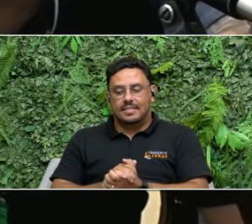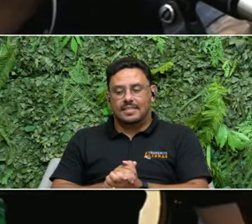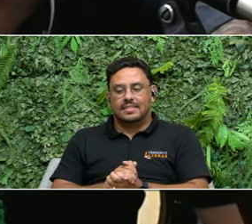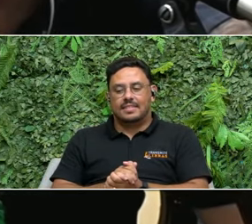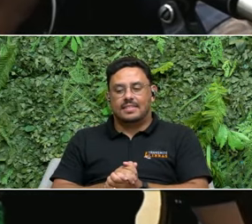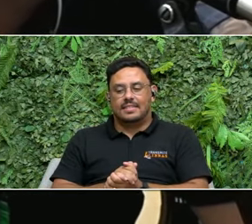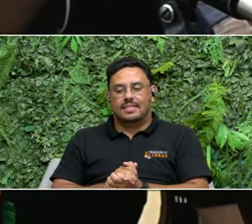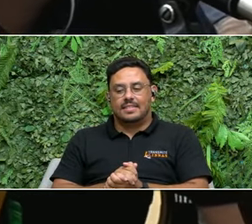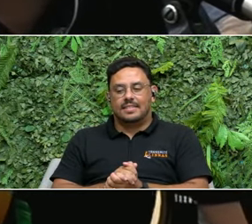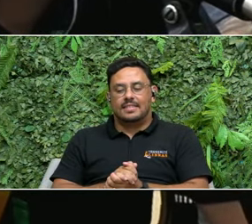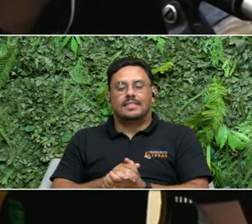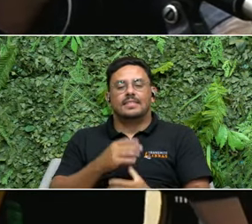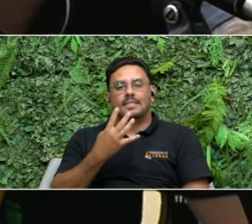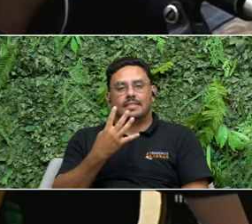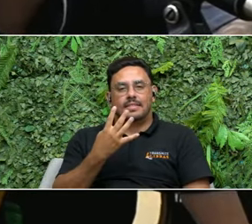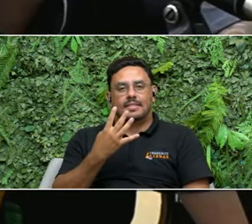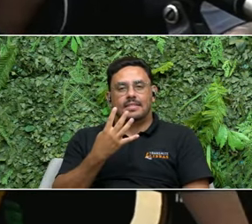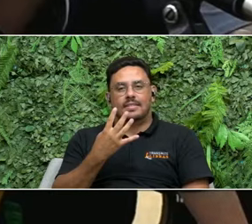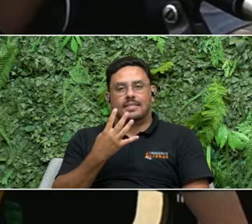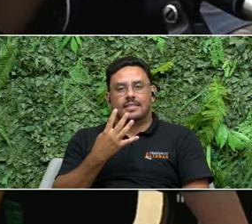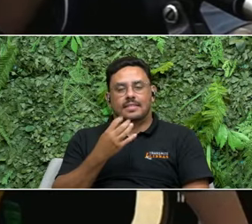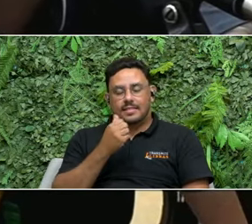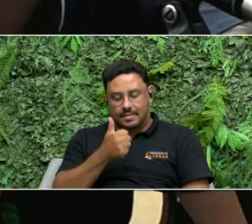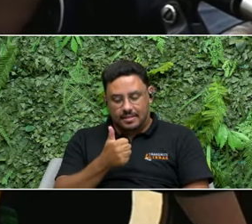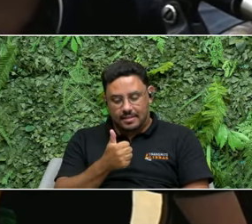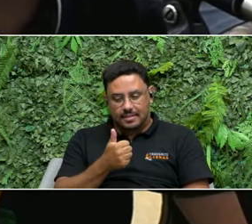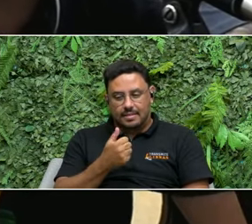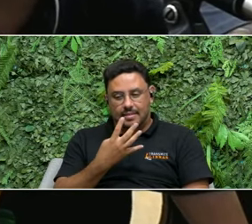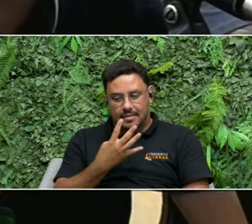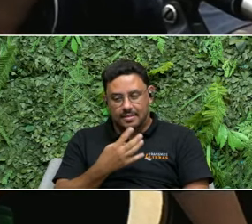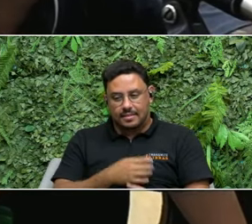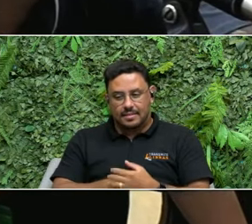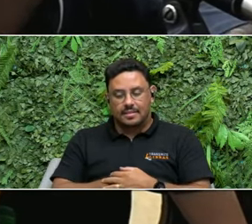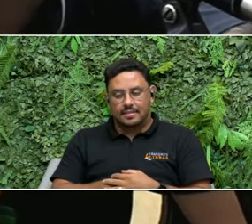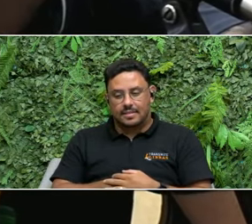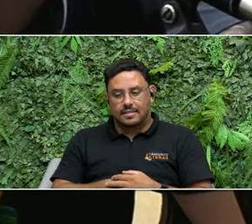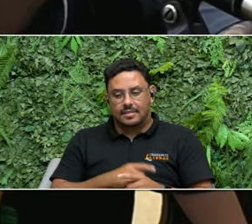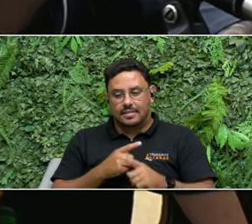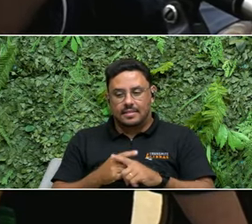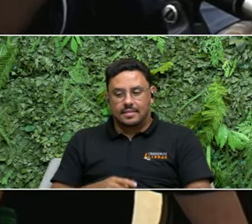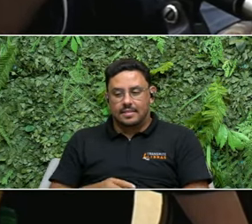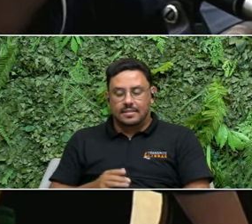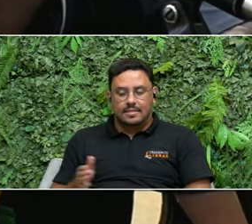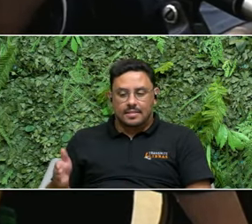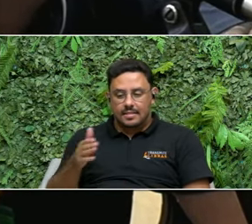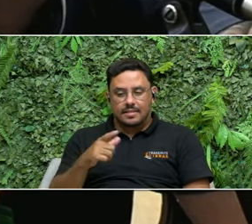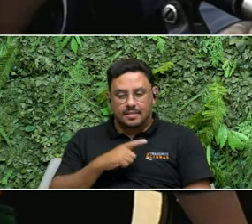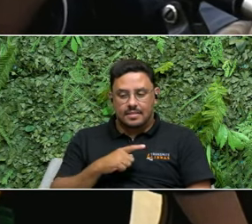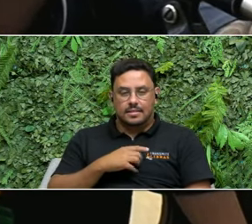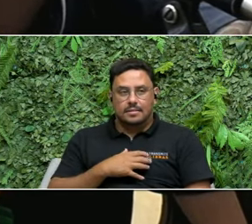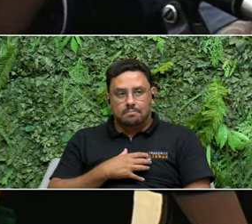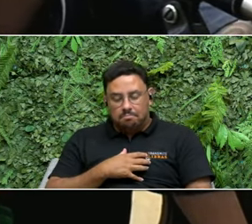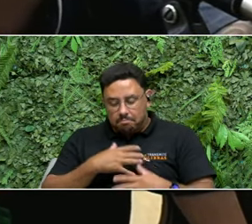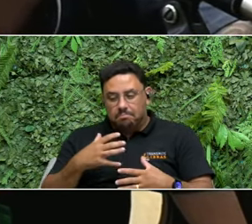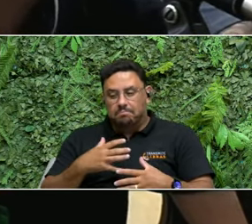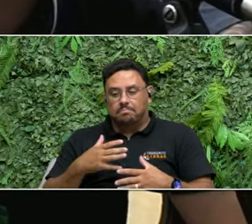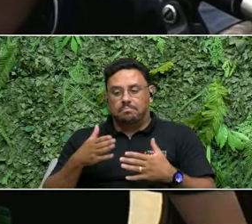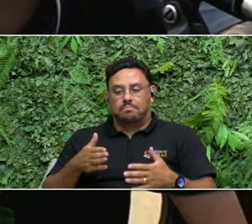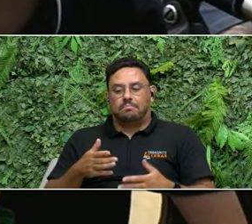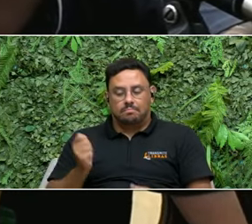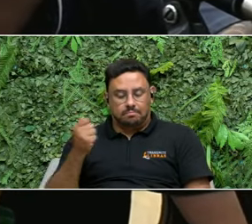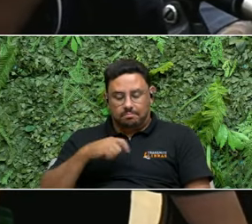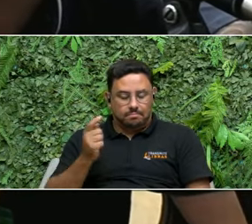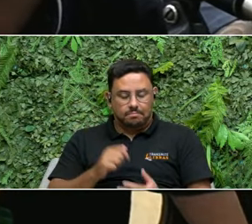saravia quatro quatro e com boa vontade com ele hein porque enquanto jogou de ala e teve pulmão ele chegou né mas não